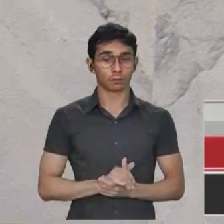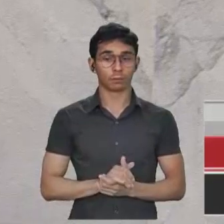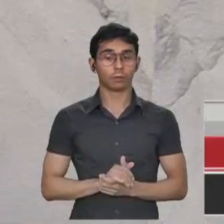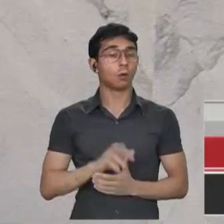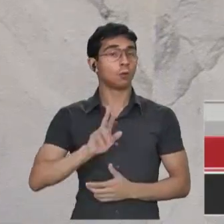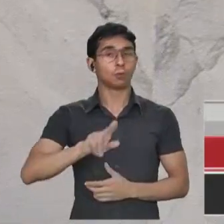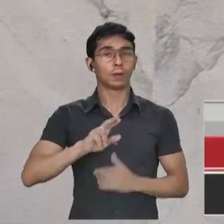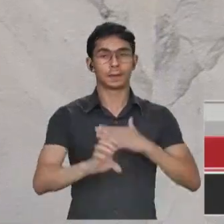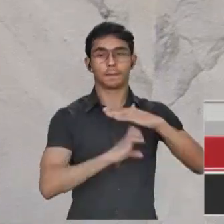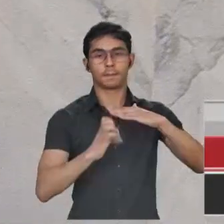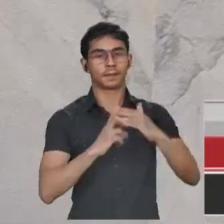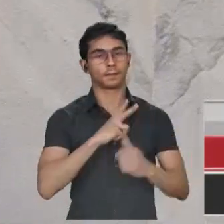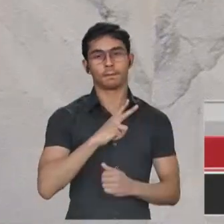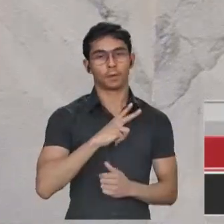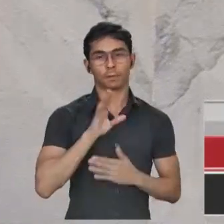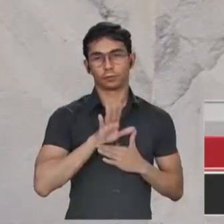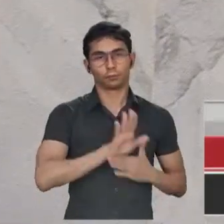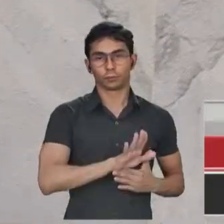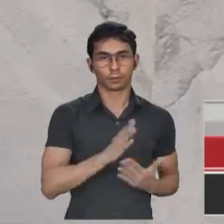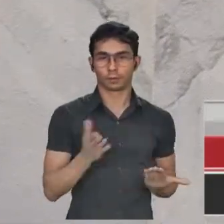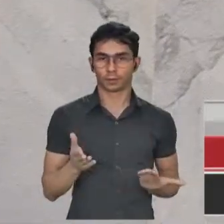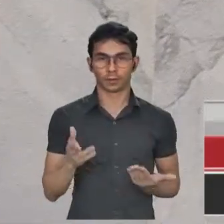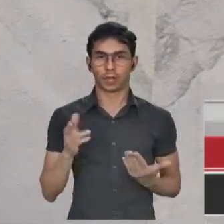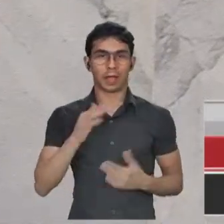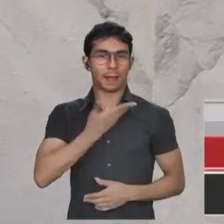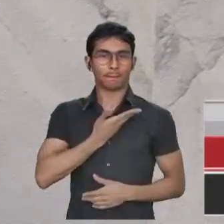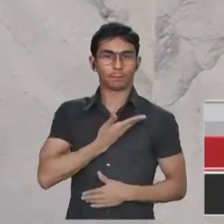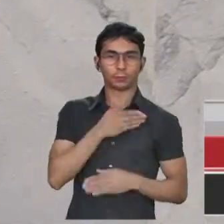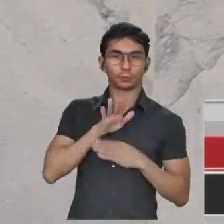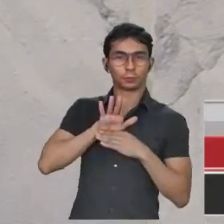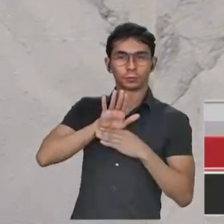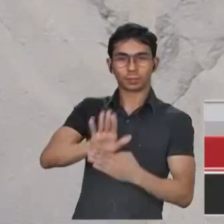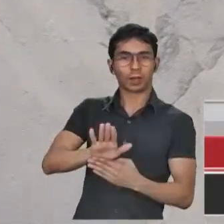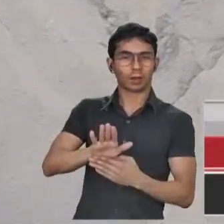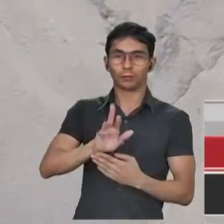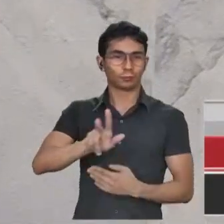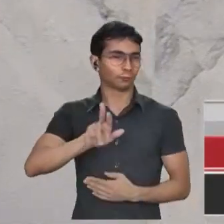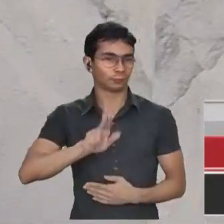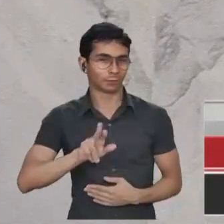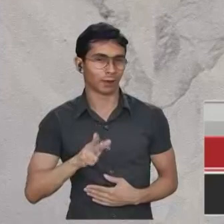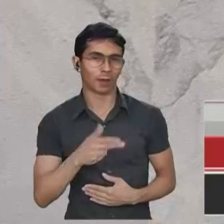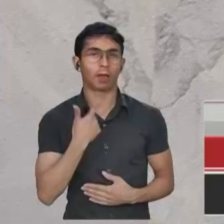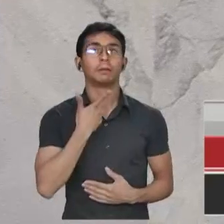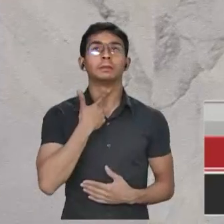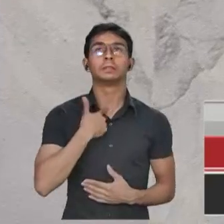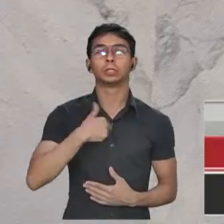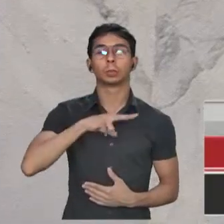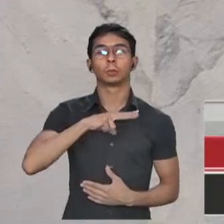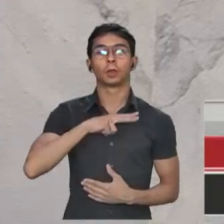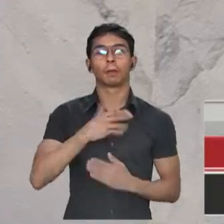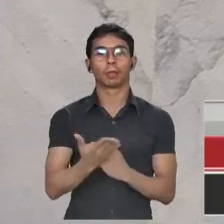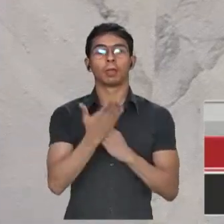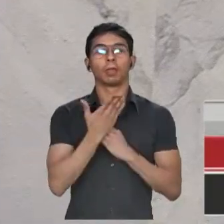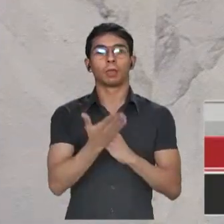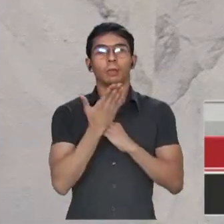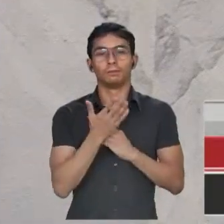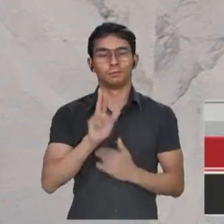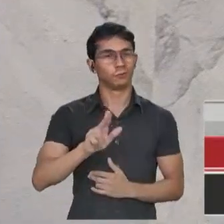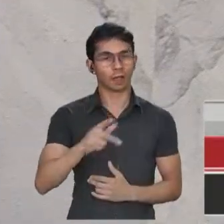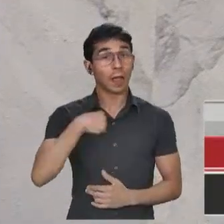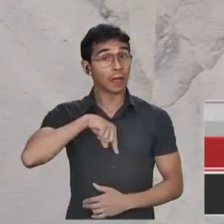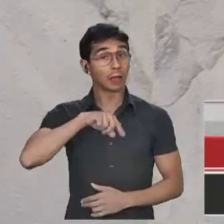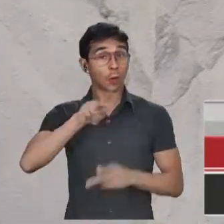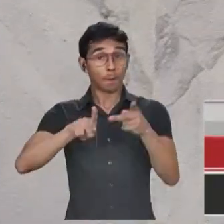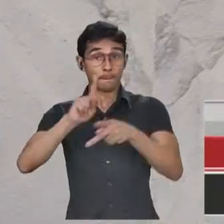ajudar a empresa particular não é pra ajudar o amigo não é pra ajudar as nossas vontades nós estamos eleitos para trabalharmos